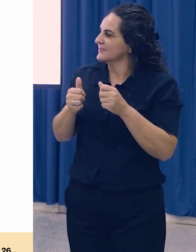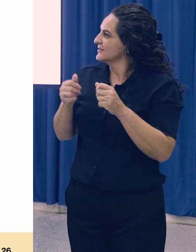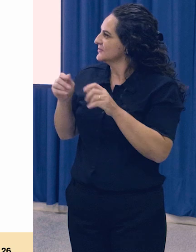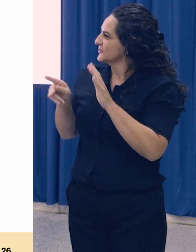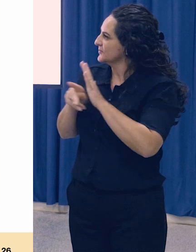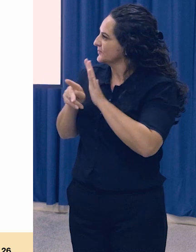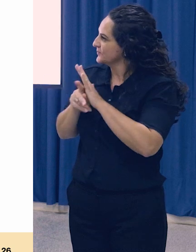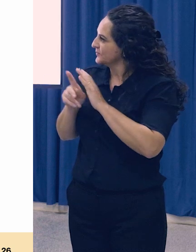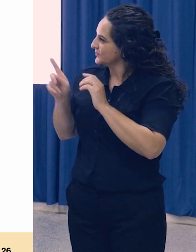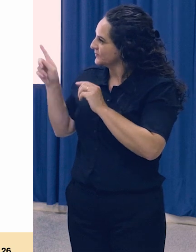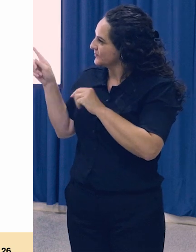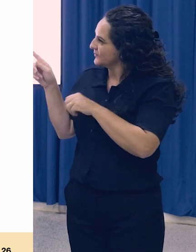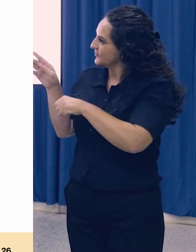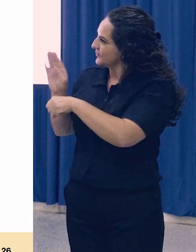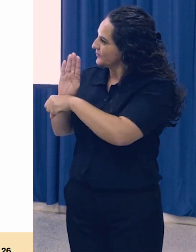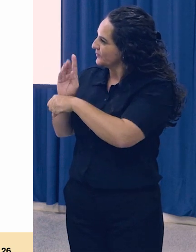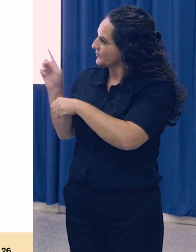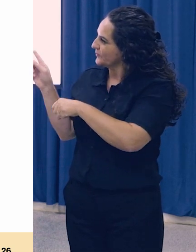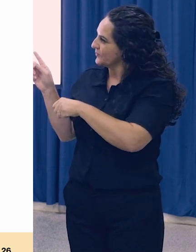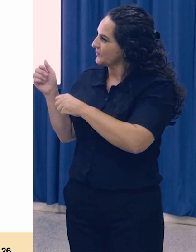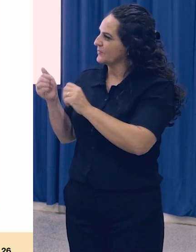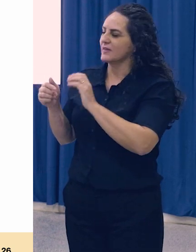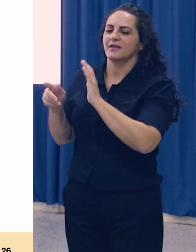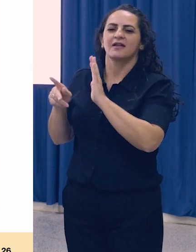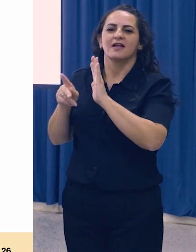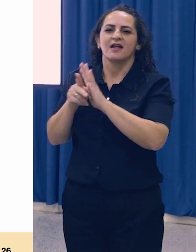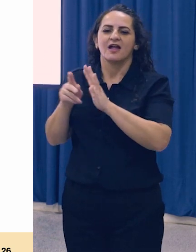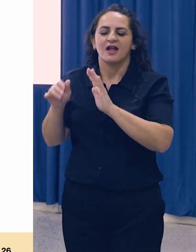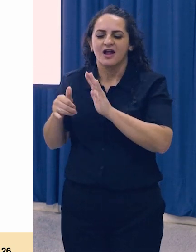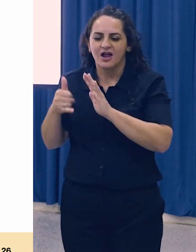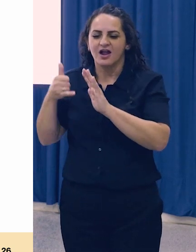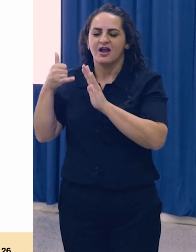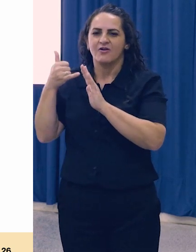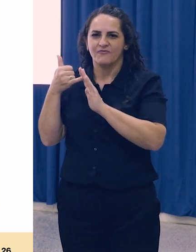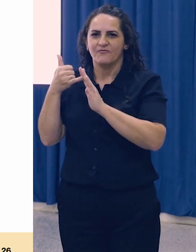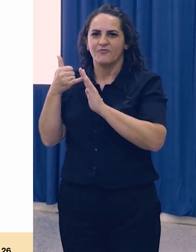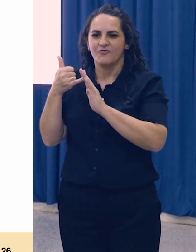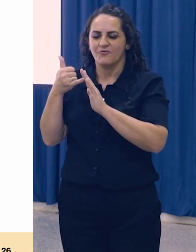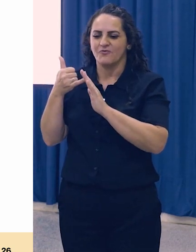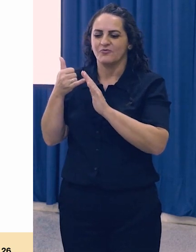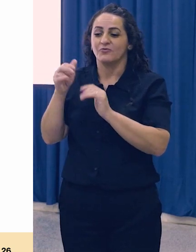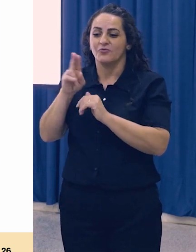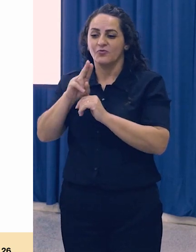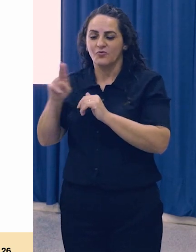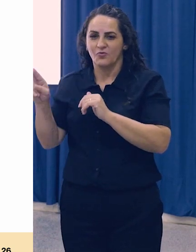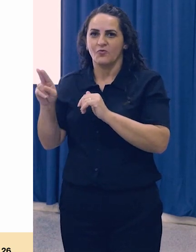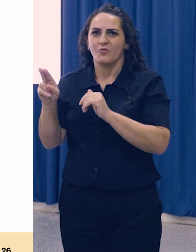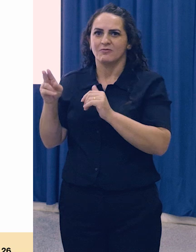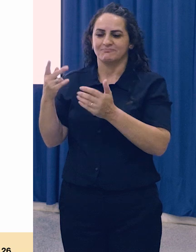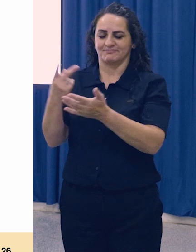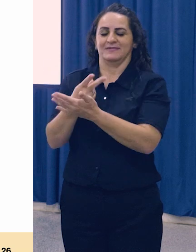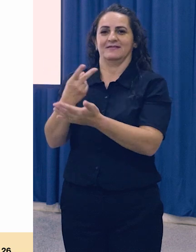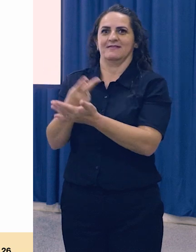Rena, enviado do meu iPhone escrito errado, né? O celular dela escrito